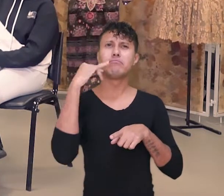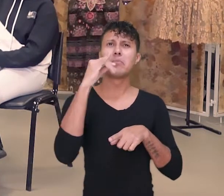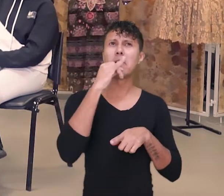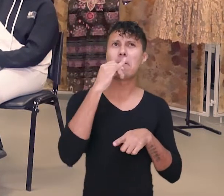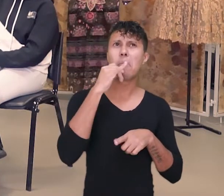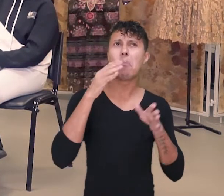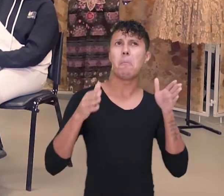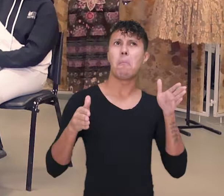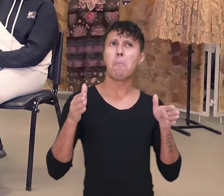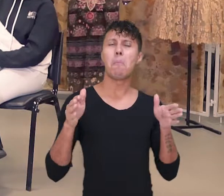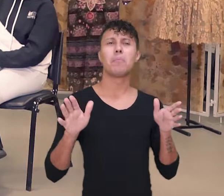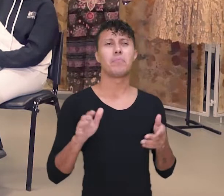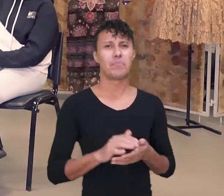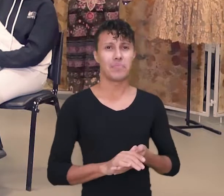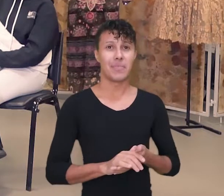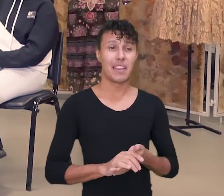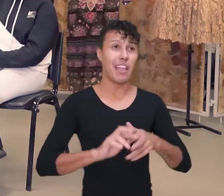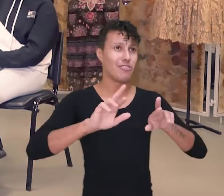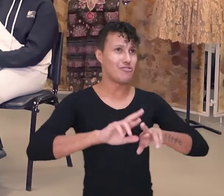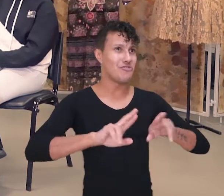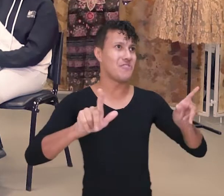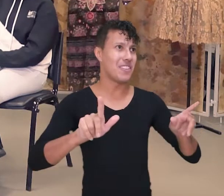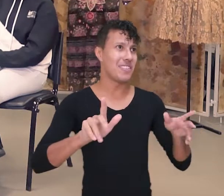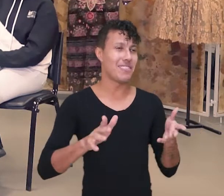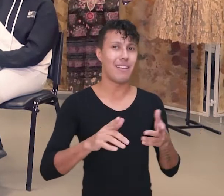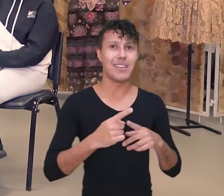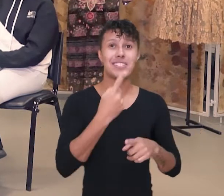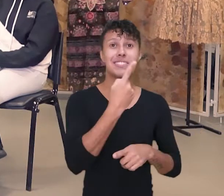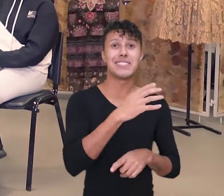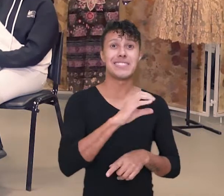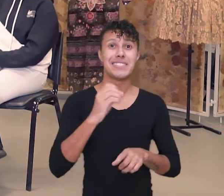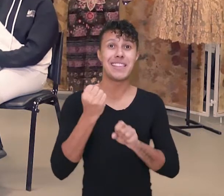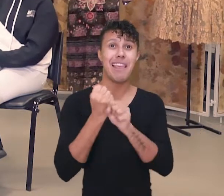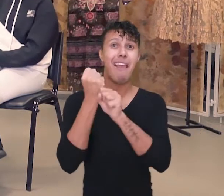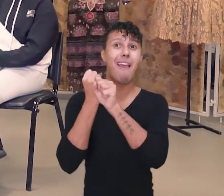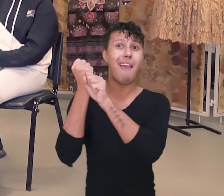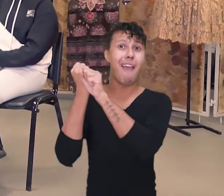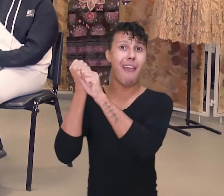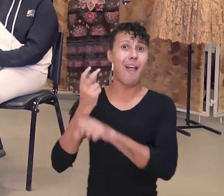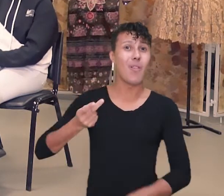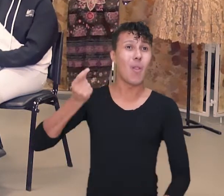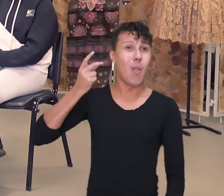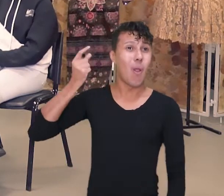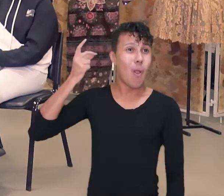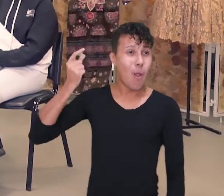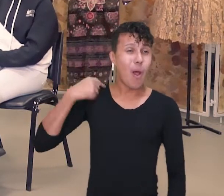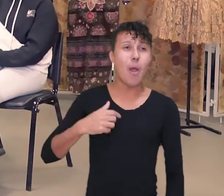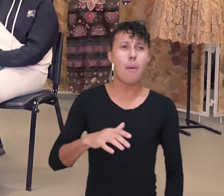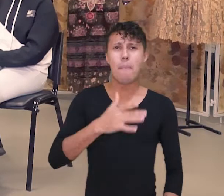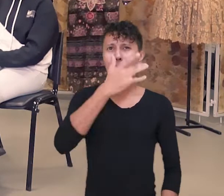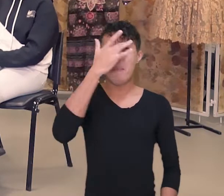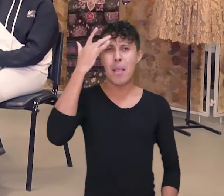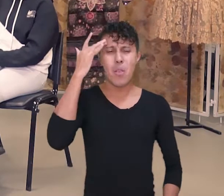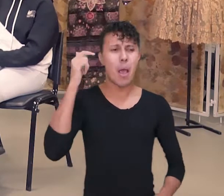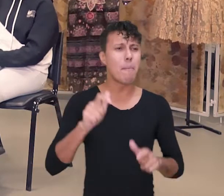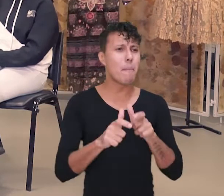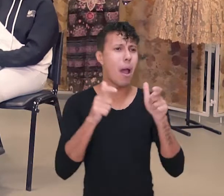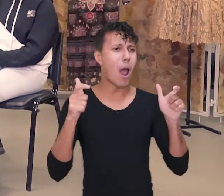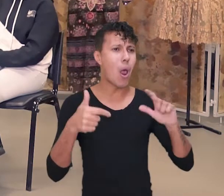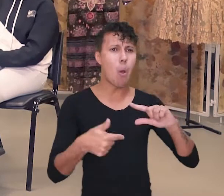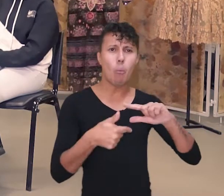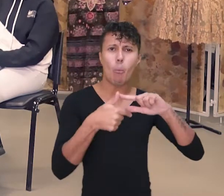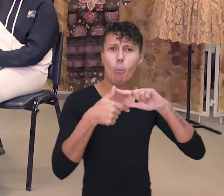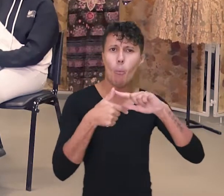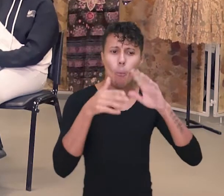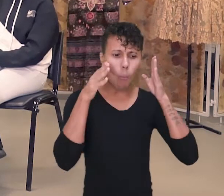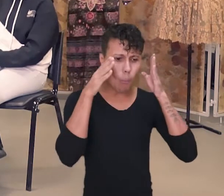por exemplo, era tudo muito diferente. A gente pensa em 100 anos atrás, né? 100 anos atrás estava todo mundo quadradão, mas